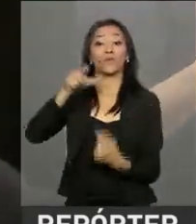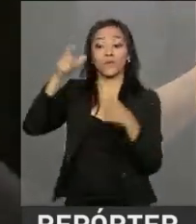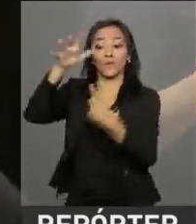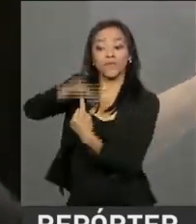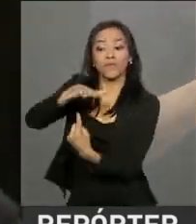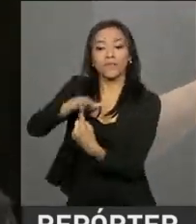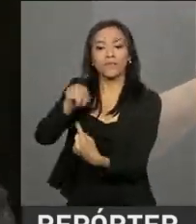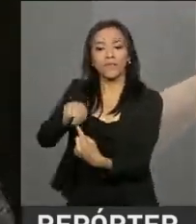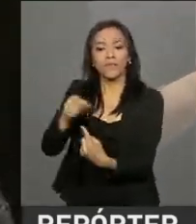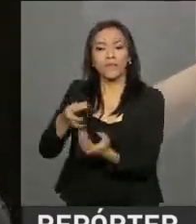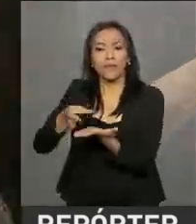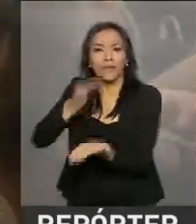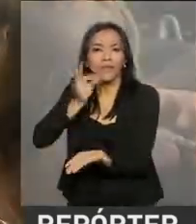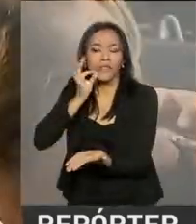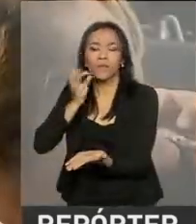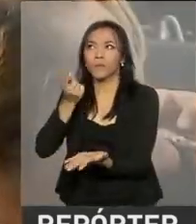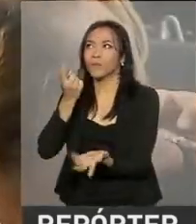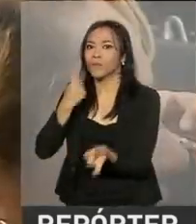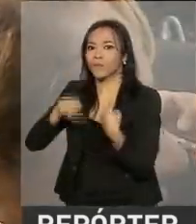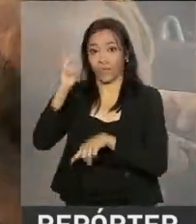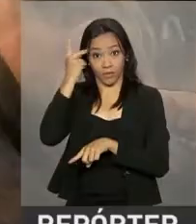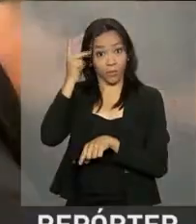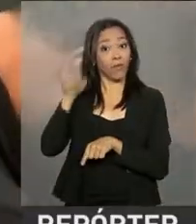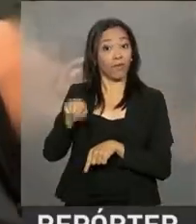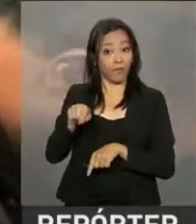paulo cafezinho fez sucesso